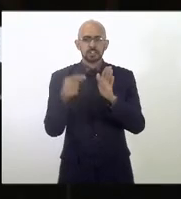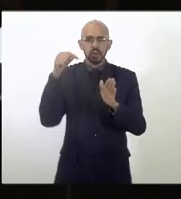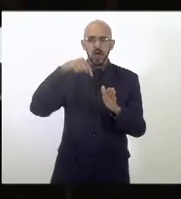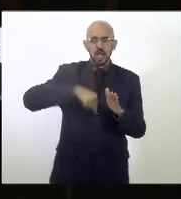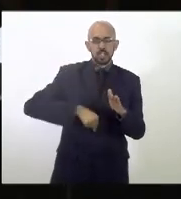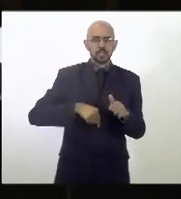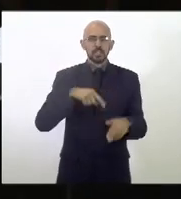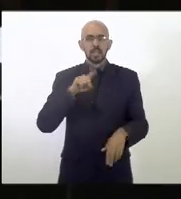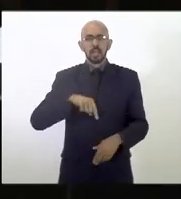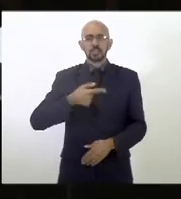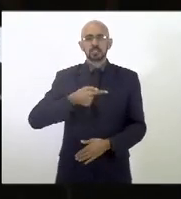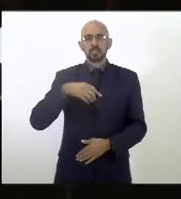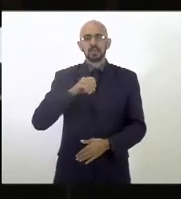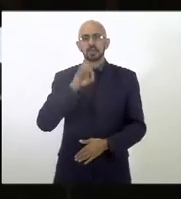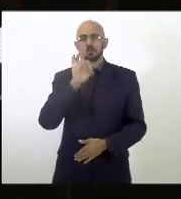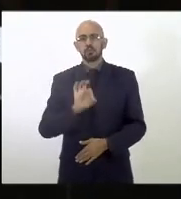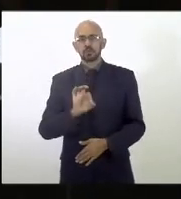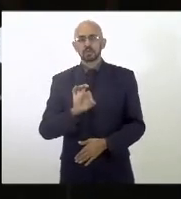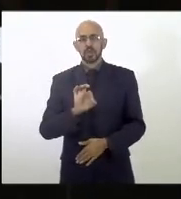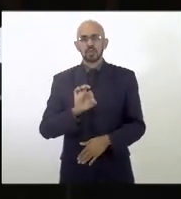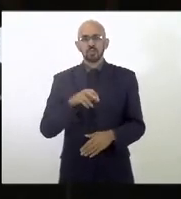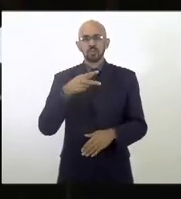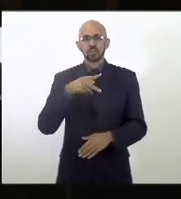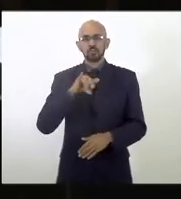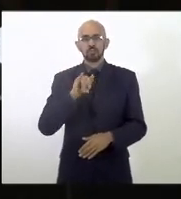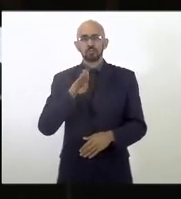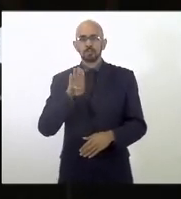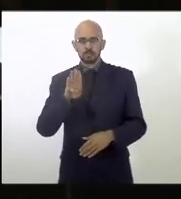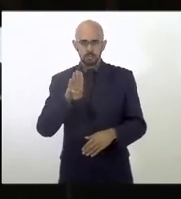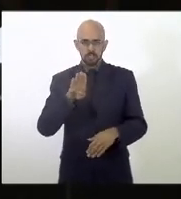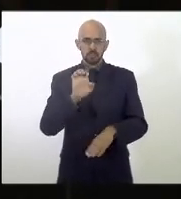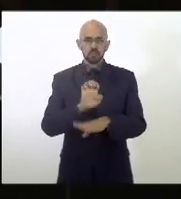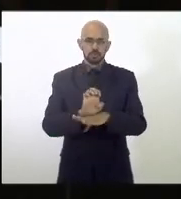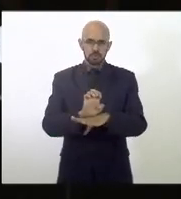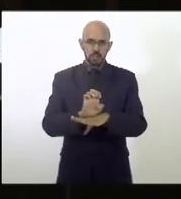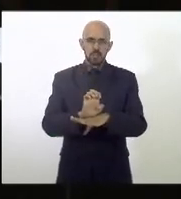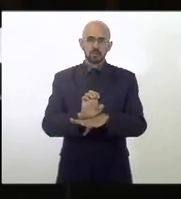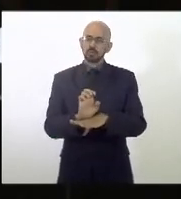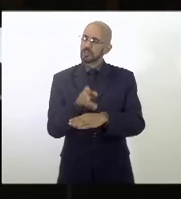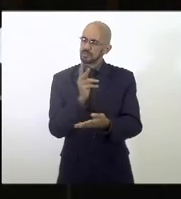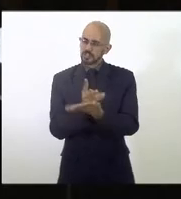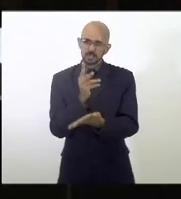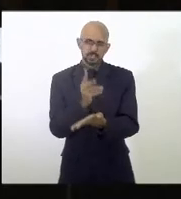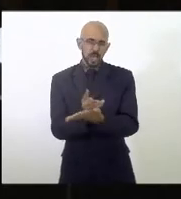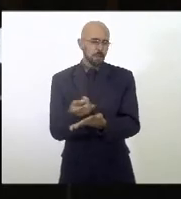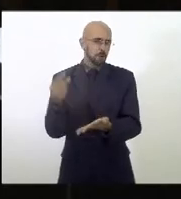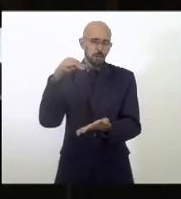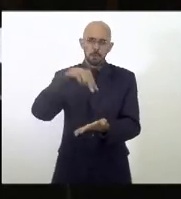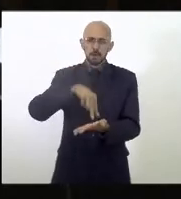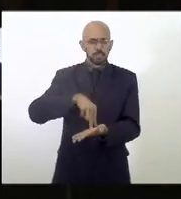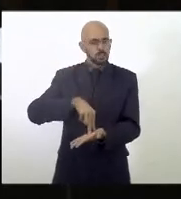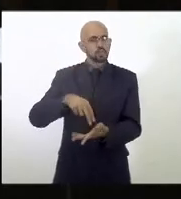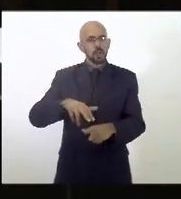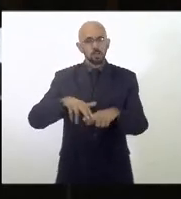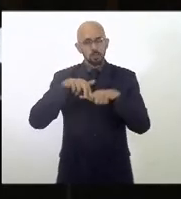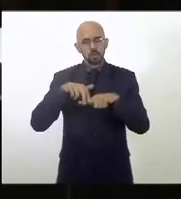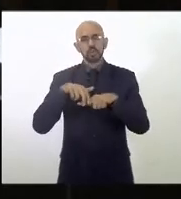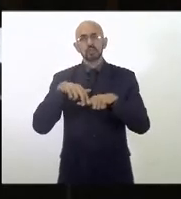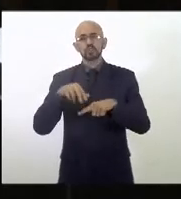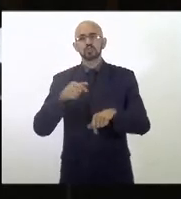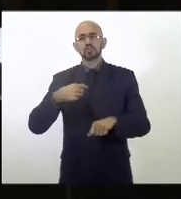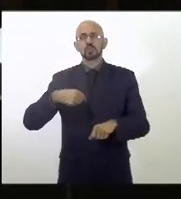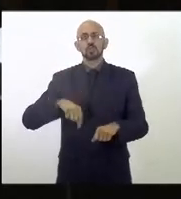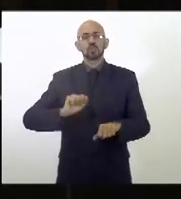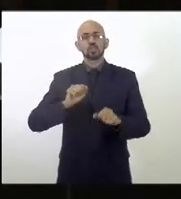70% do PIB estadual e sempre esteve presente. Reconheço aqui o desempenho do deputado e presidente da Alerj,